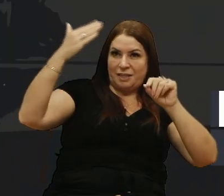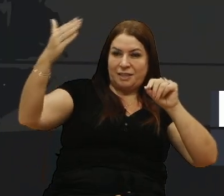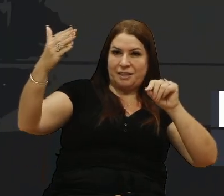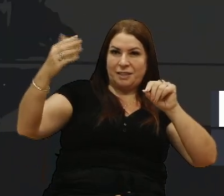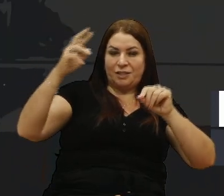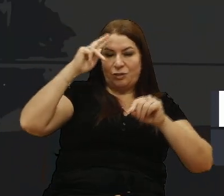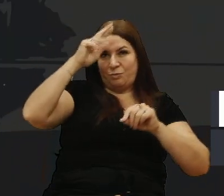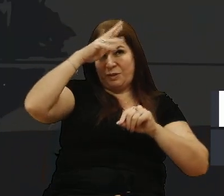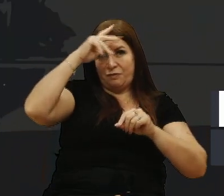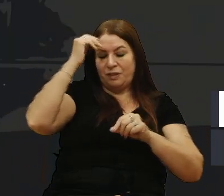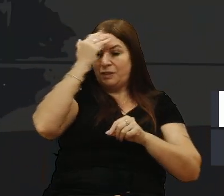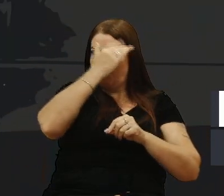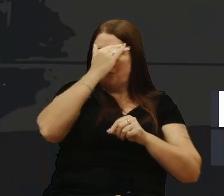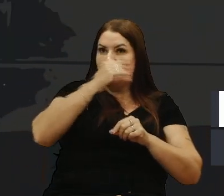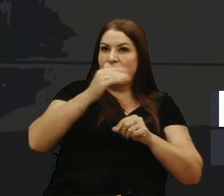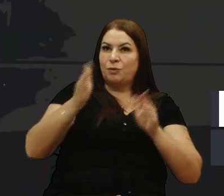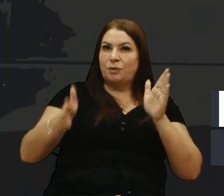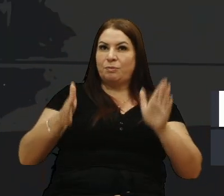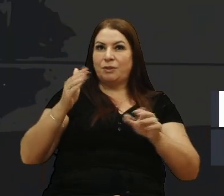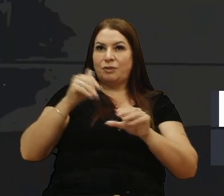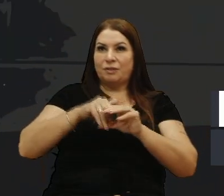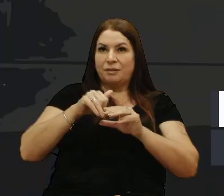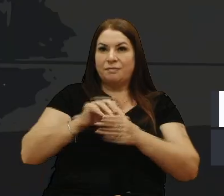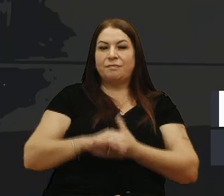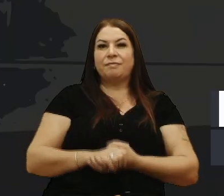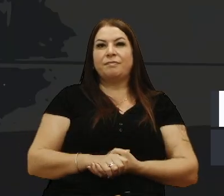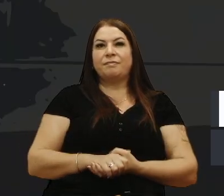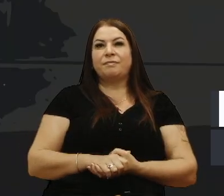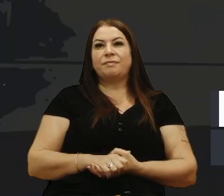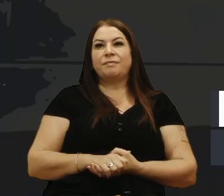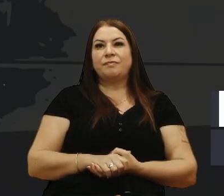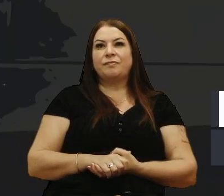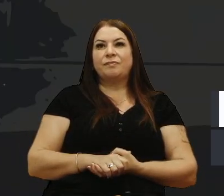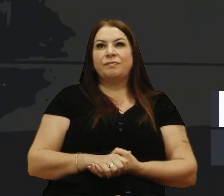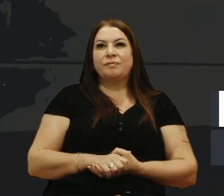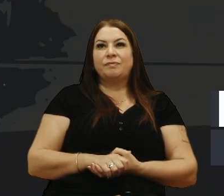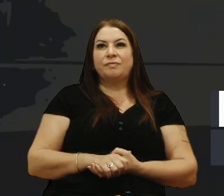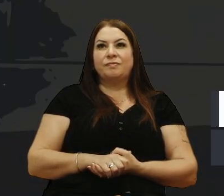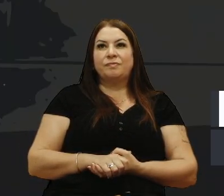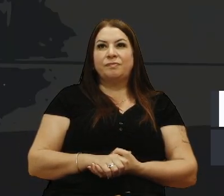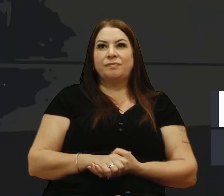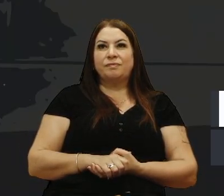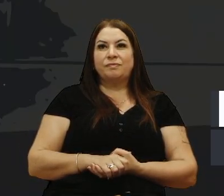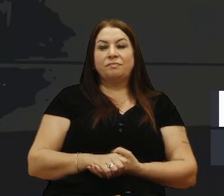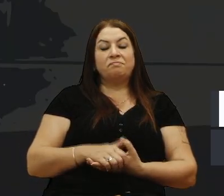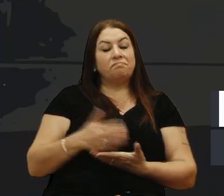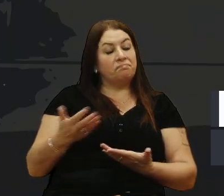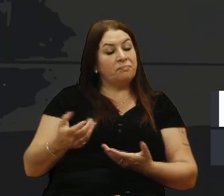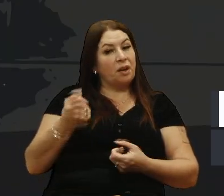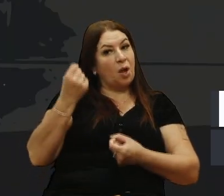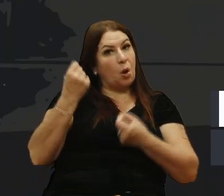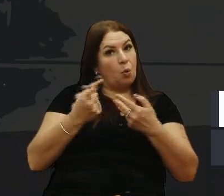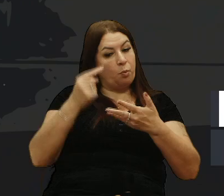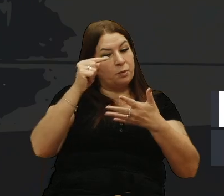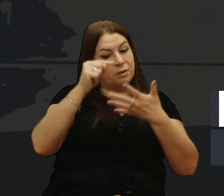ao prefeito Adiló durante o período eleitoral e tudo mais. Então, são